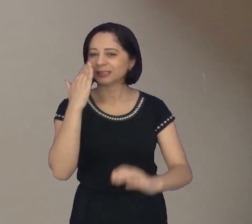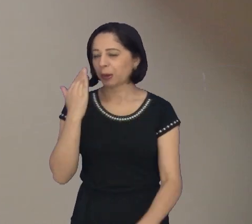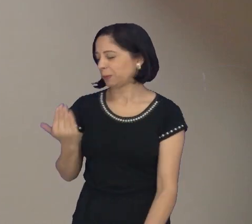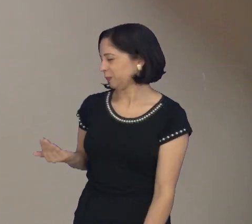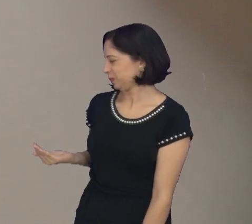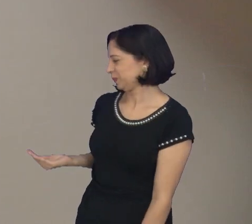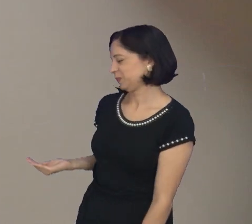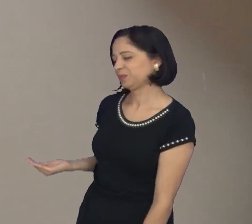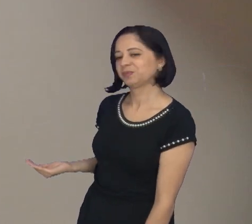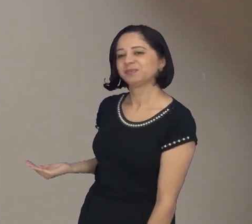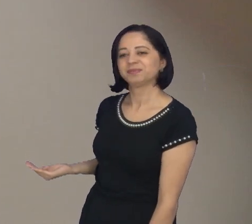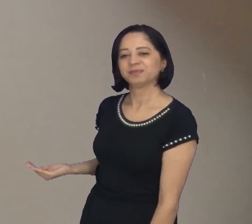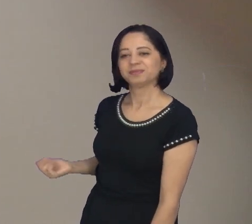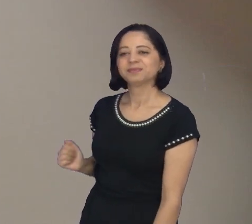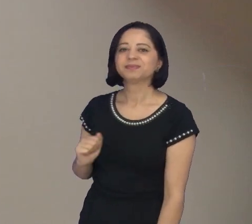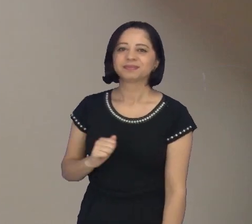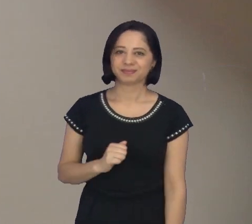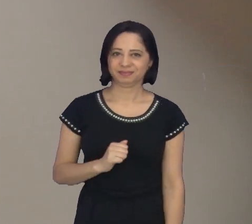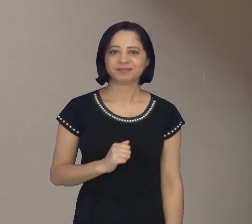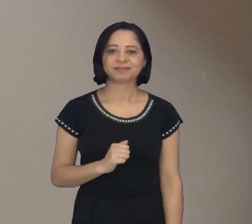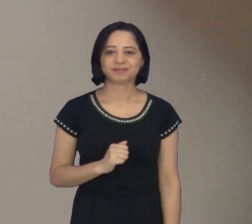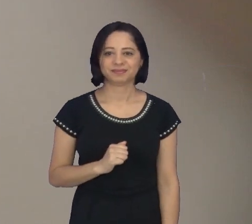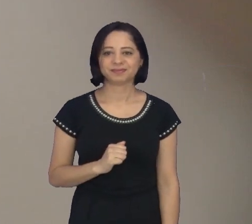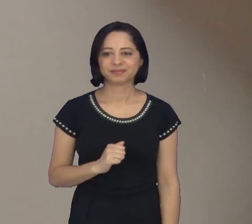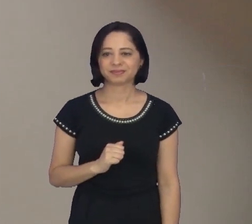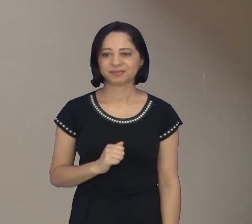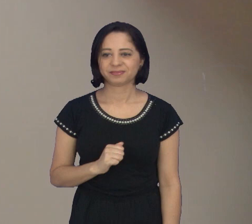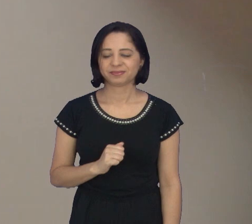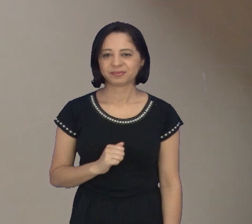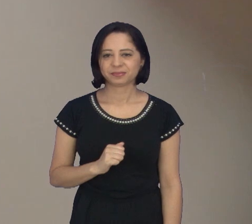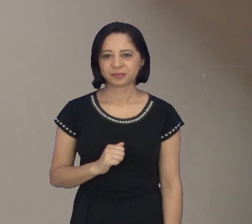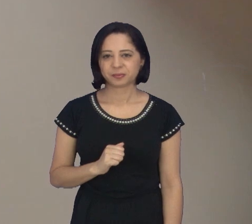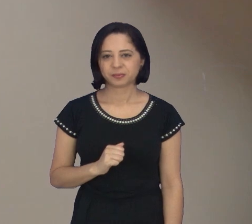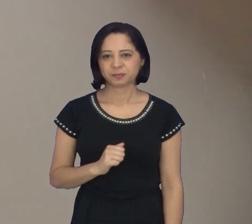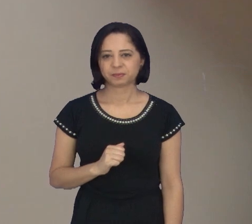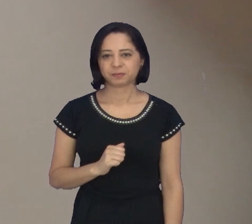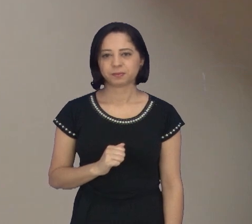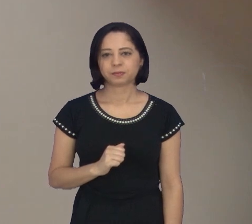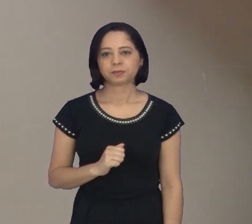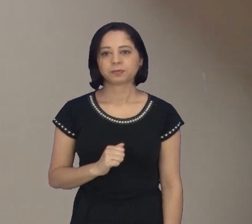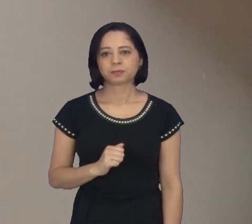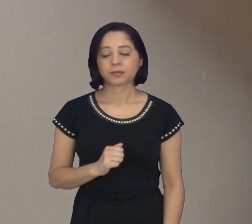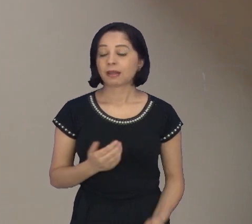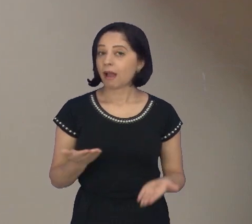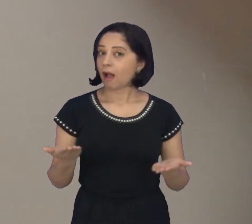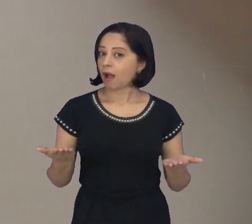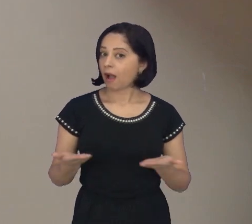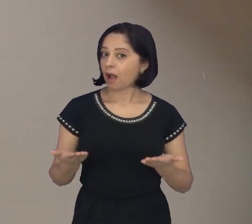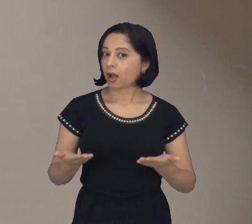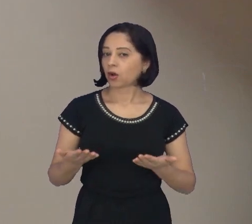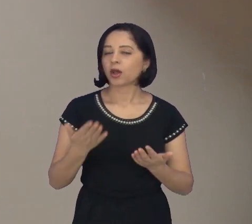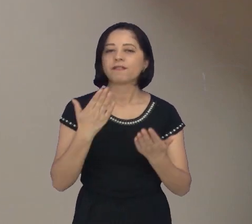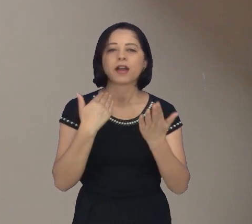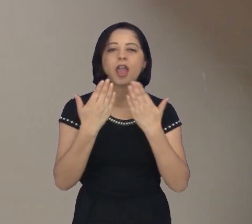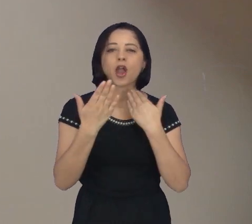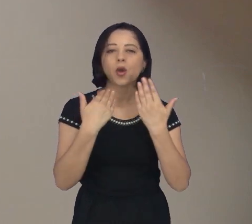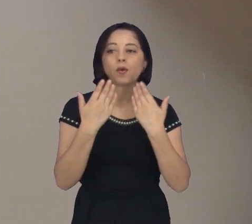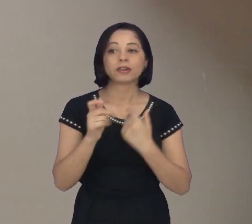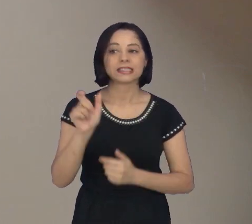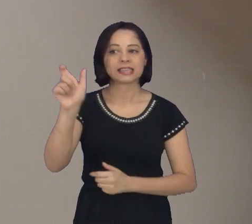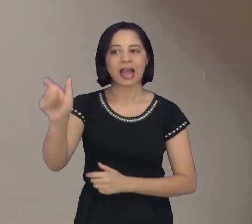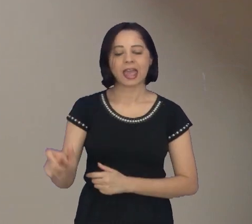aqui na sua tela, @TV Câmara SJC. E agora a gente vai conhecer a história